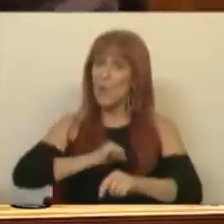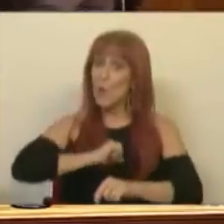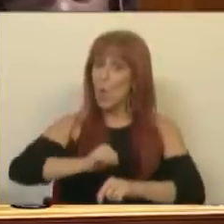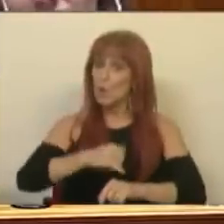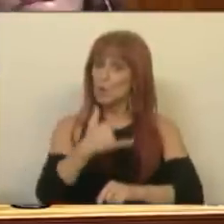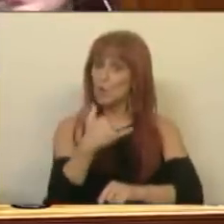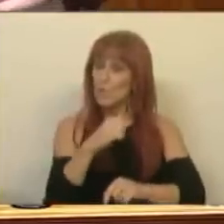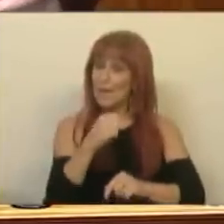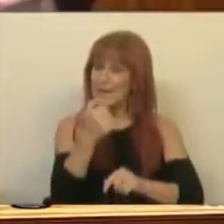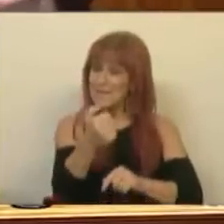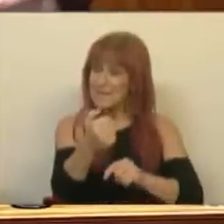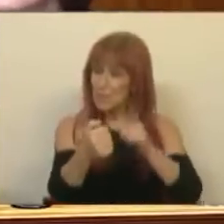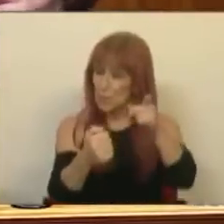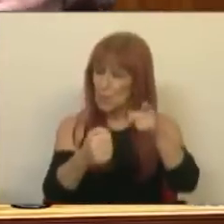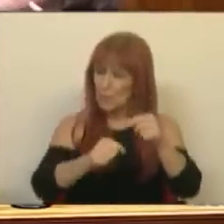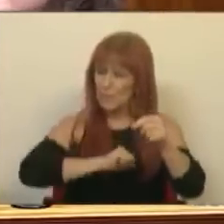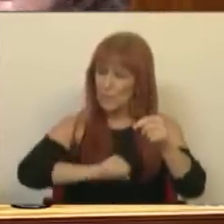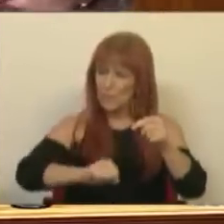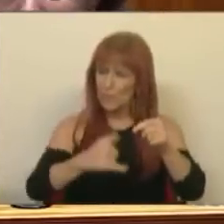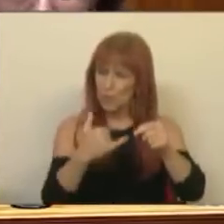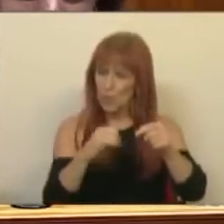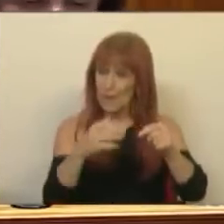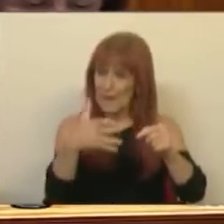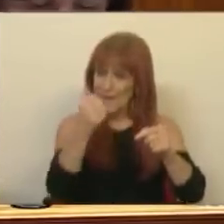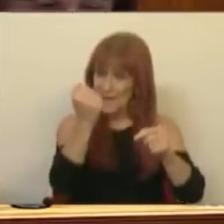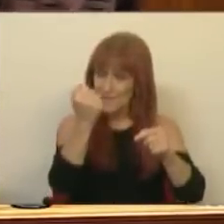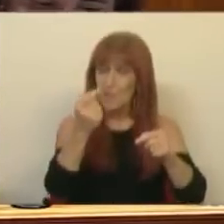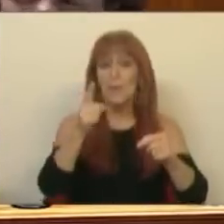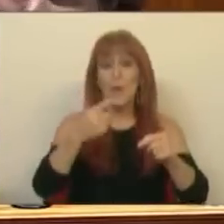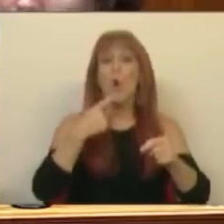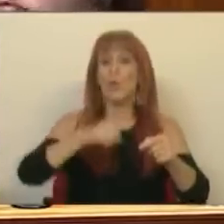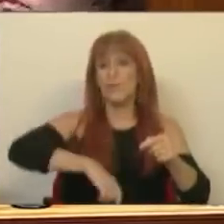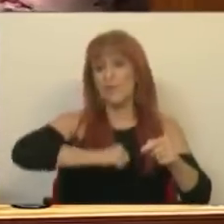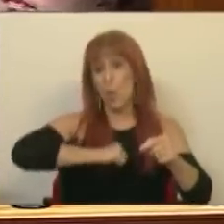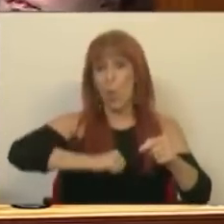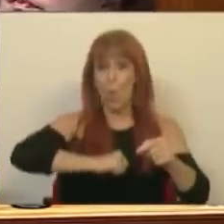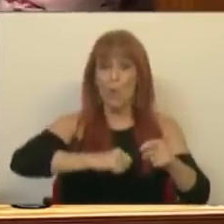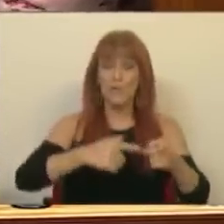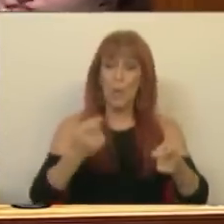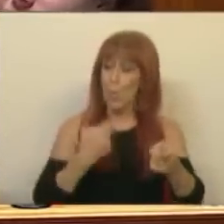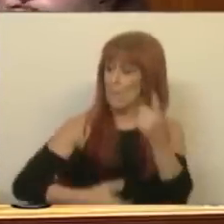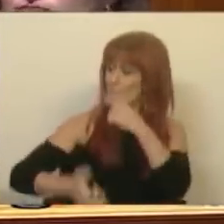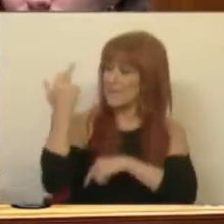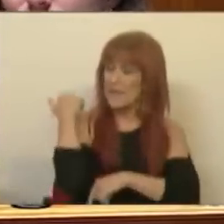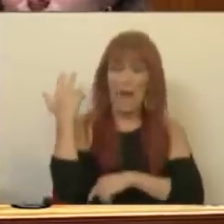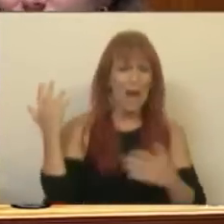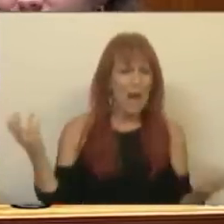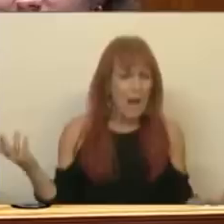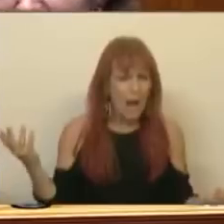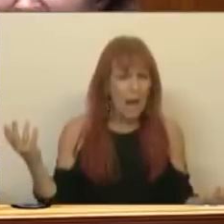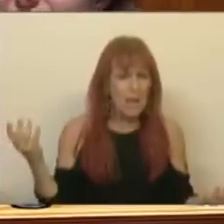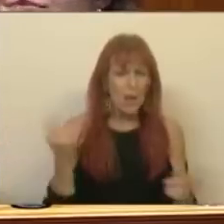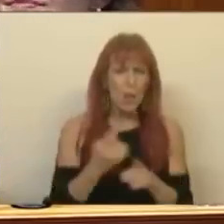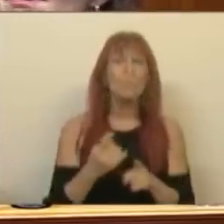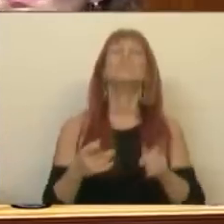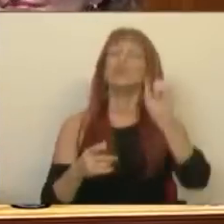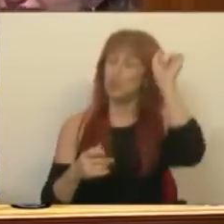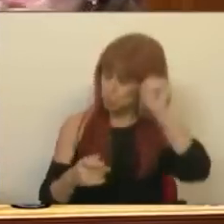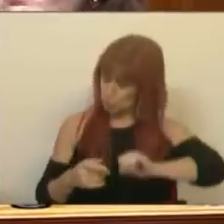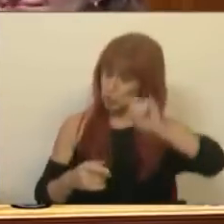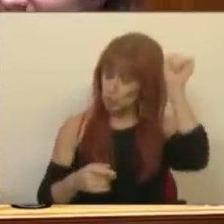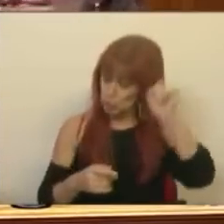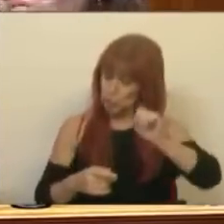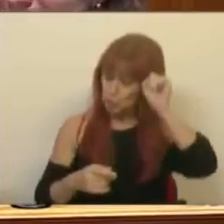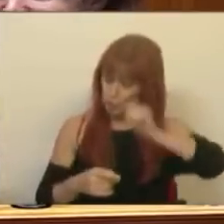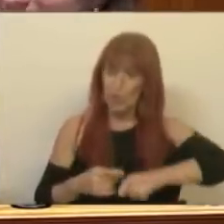em 2005 foi contra em 2015 e voltou a ser contraindo o ano passado porque sim sim sim